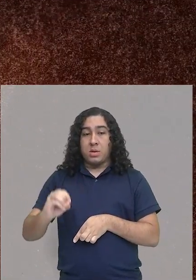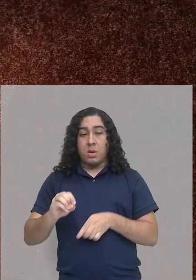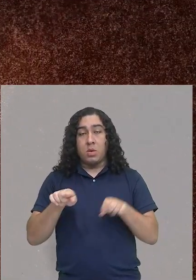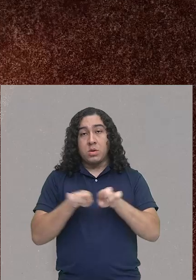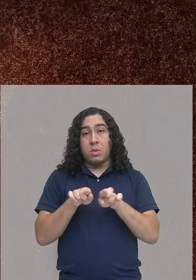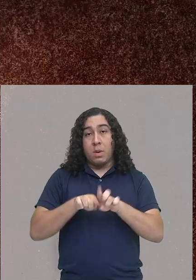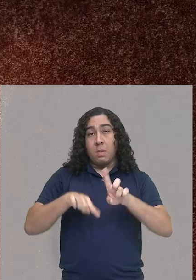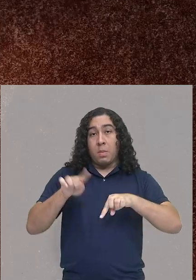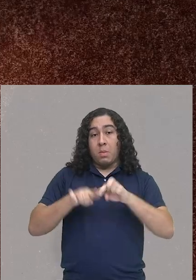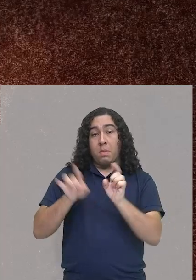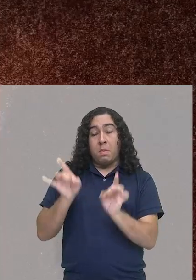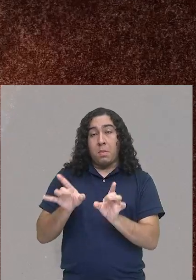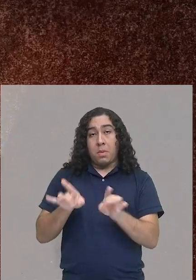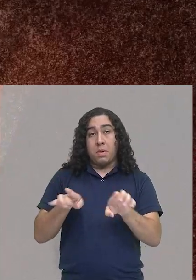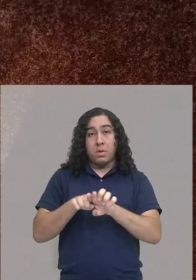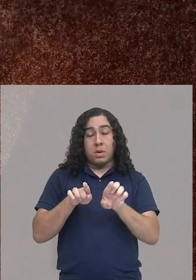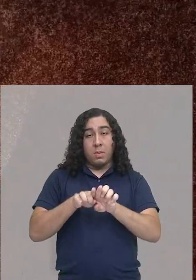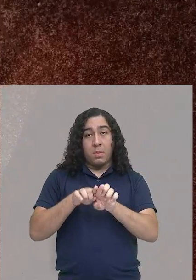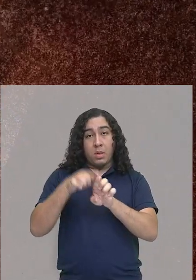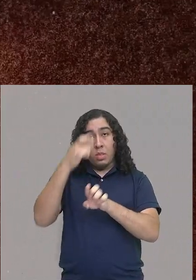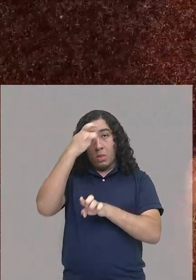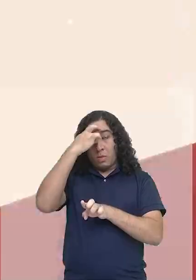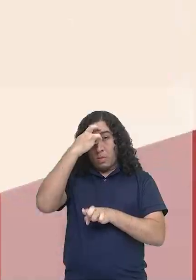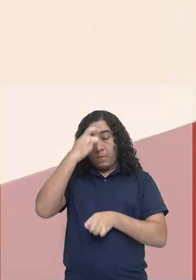mercadoria, ideologia,